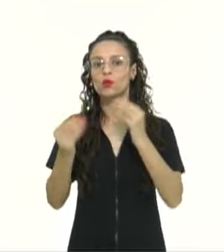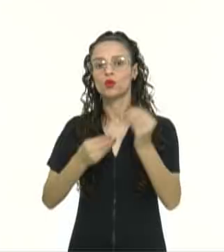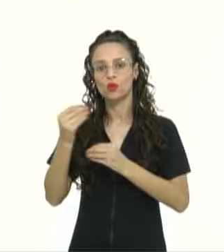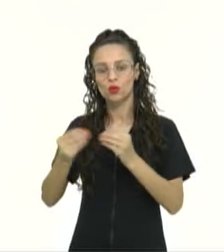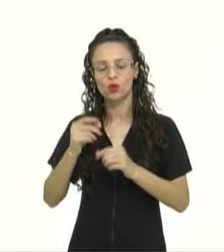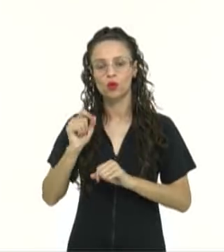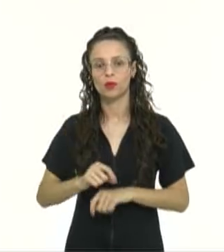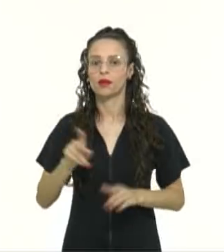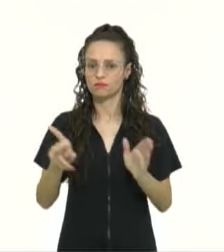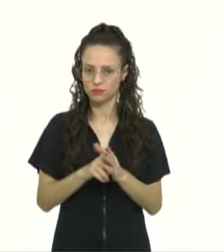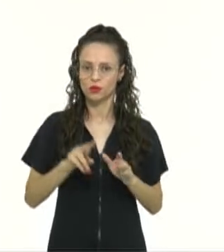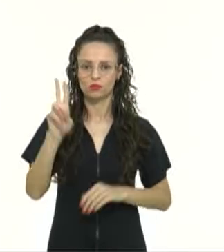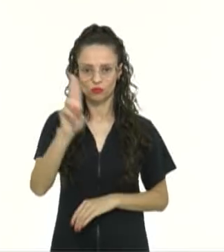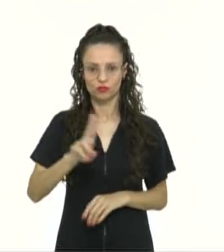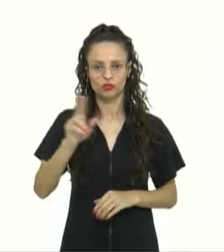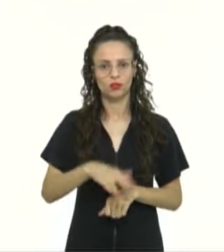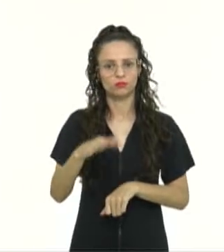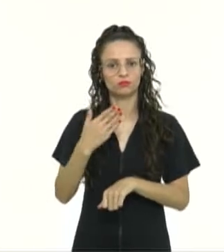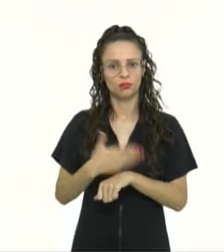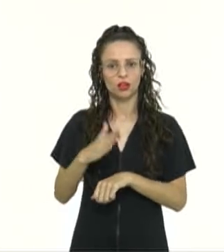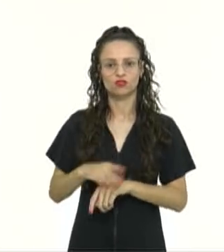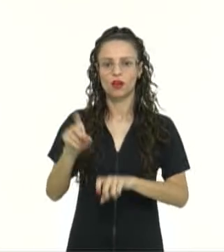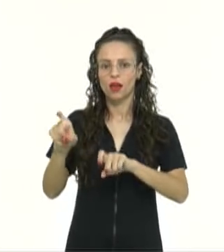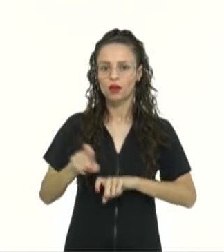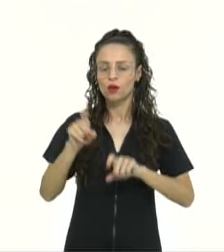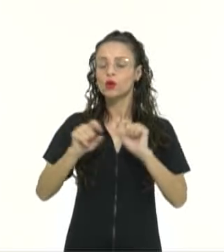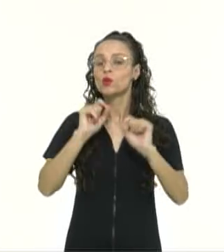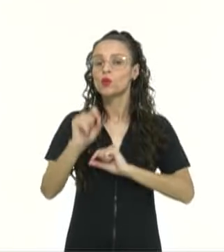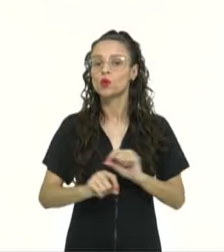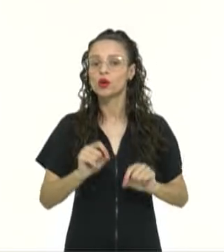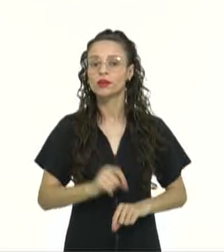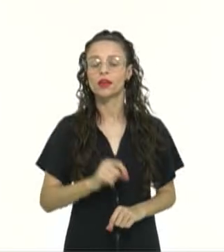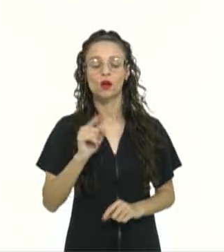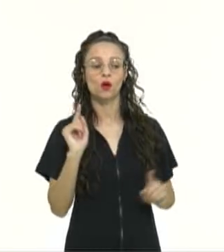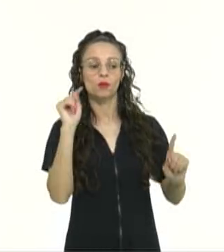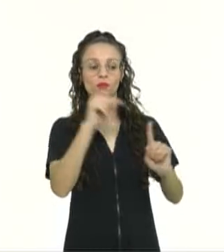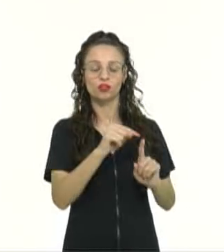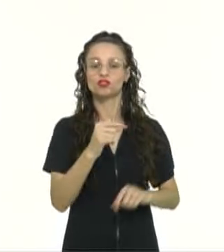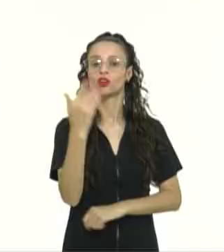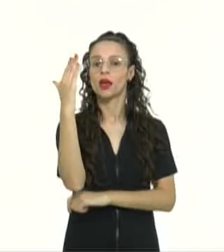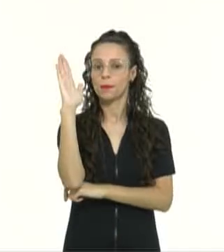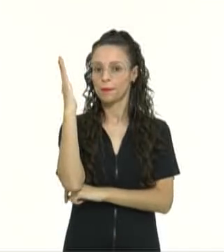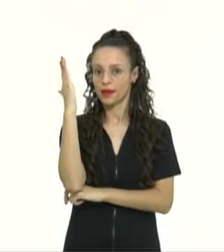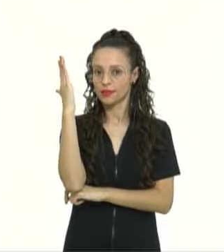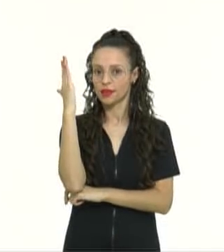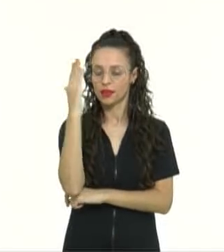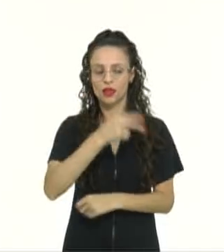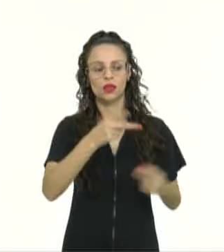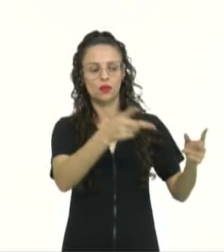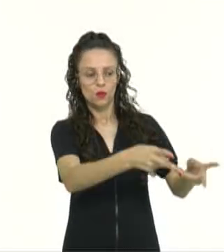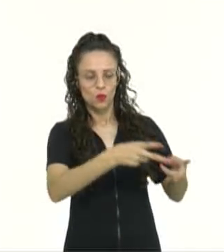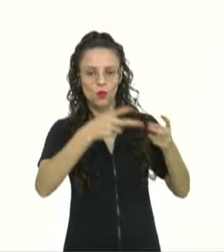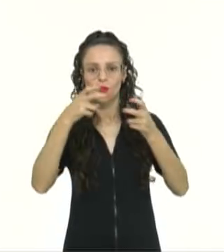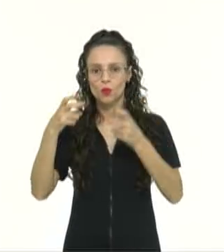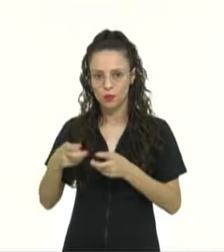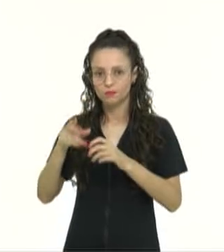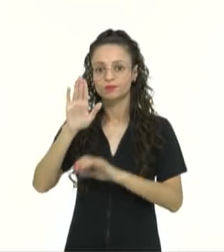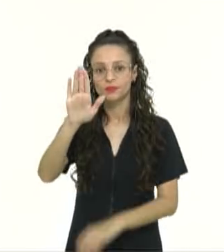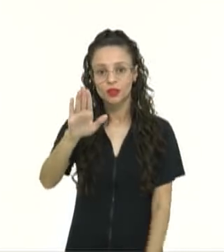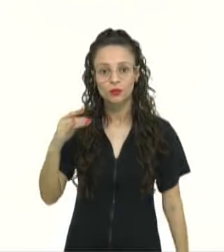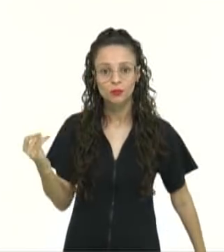manejo agrícola. Por quê? A fim de produzir madeiras e outros derivados. Então, é